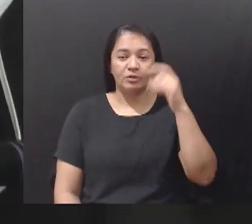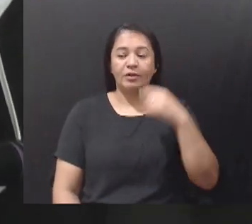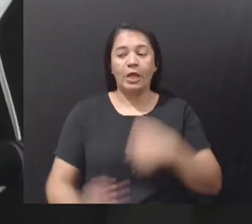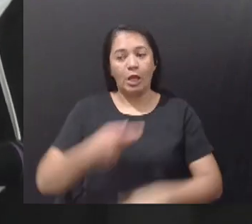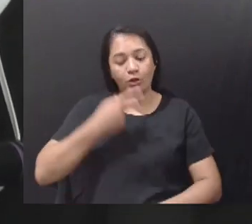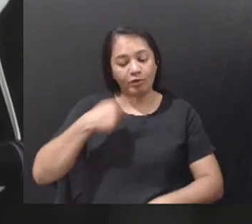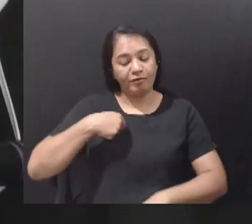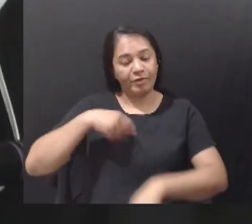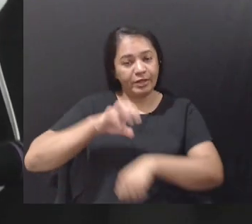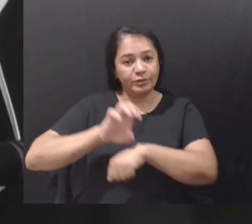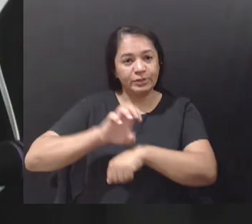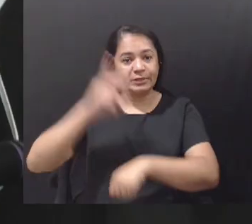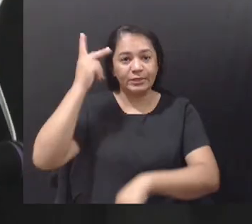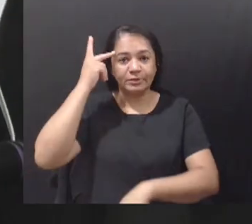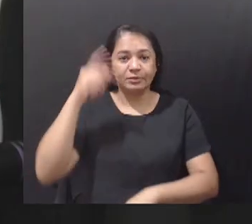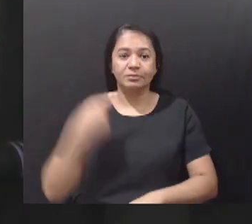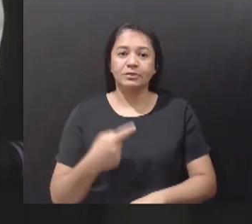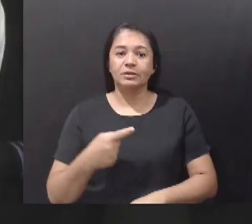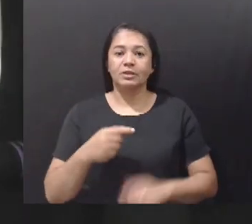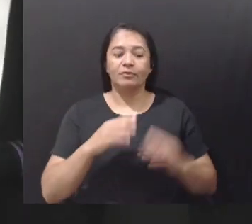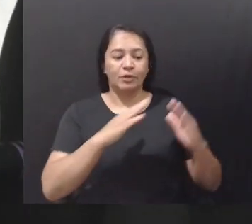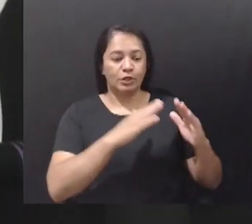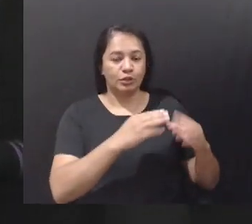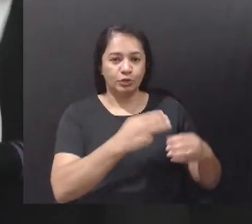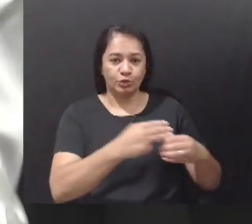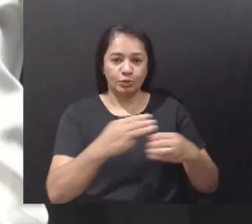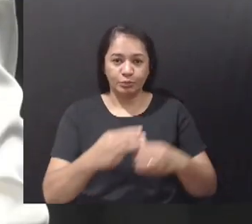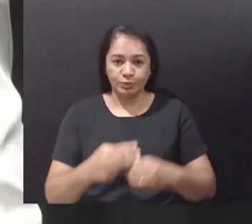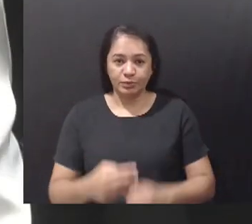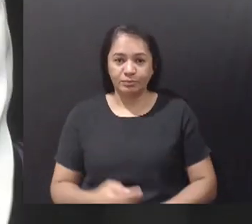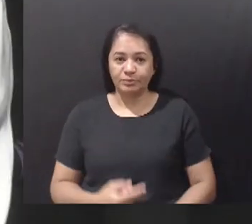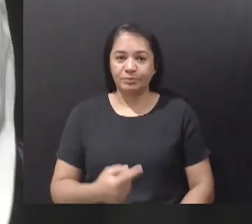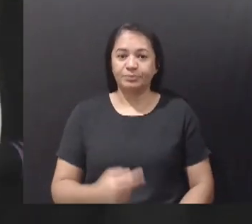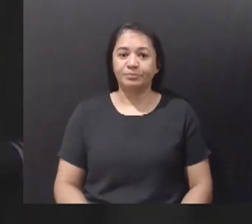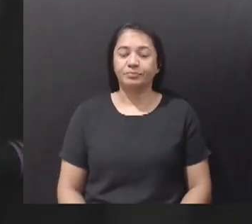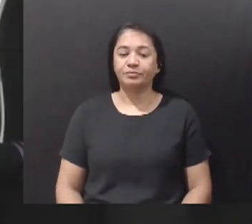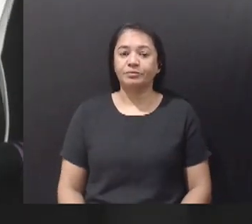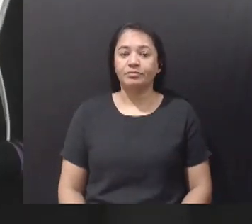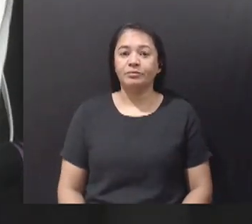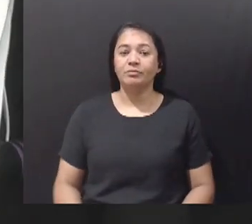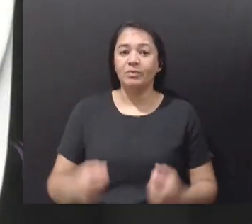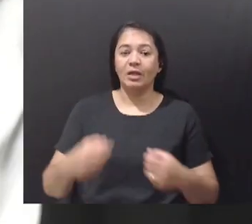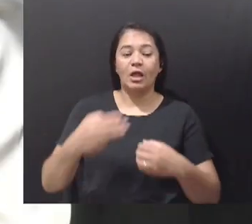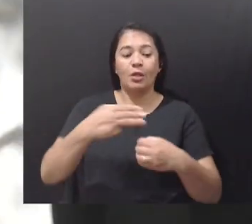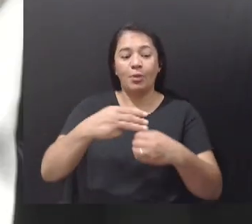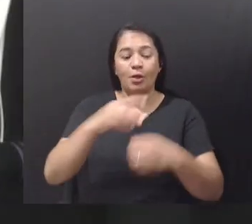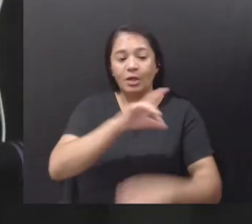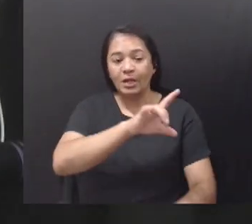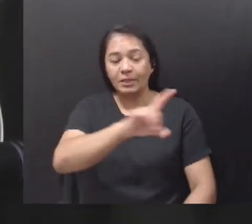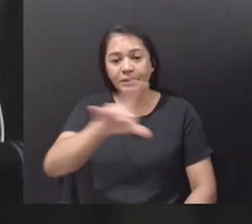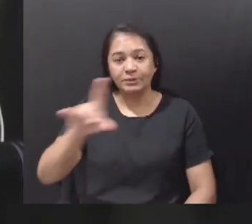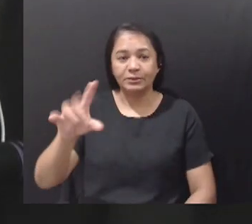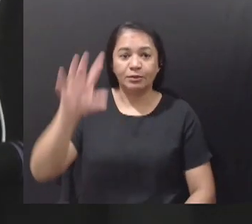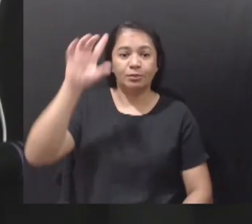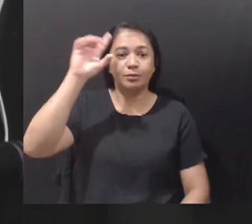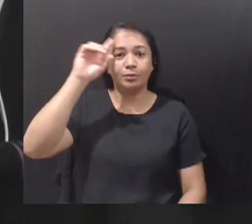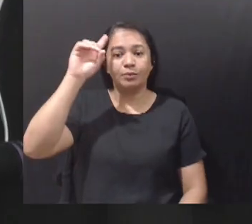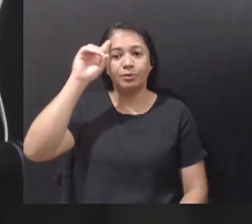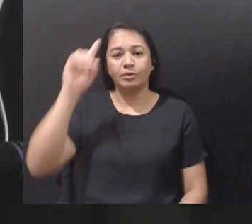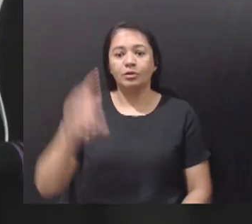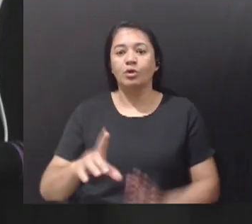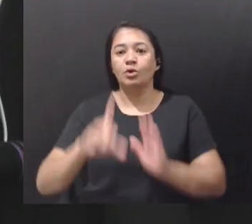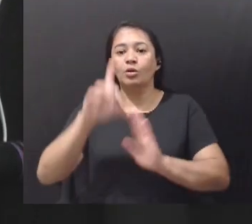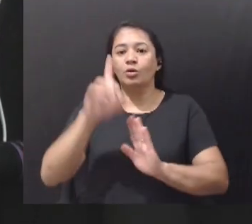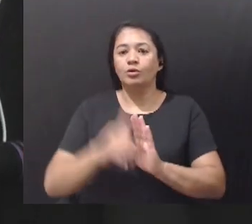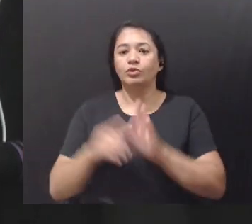pessoas tivessem nos seus municípios, que eu não cuidava de um município, que as pessoas tivessem no seu dia a dia o direito de chegar na